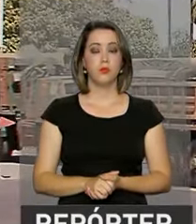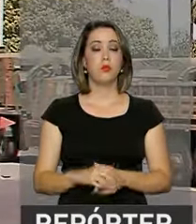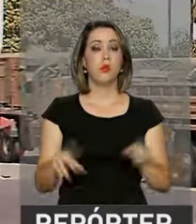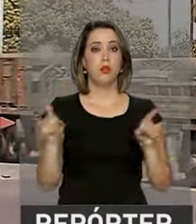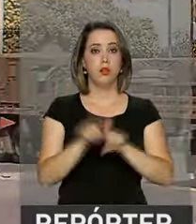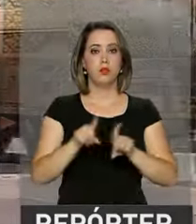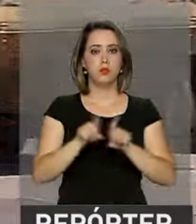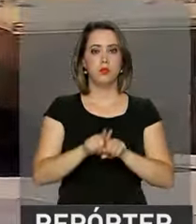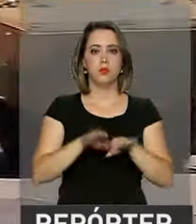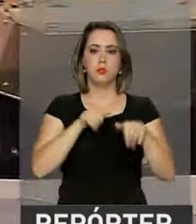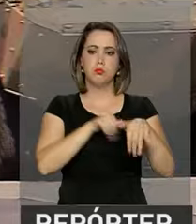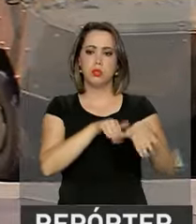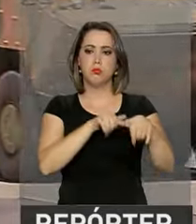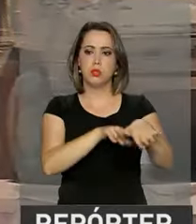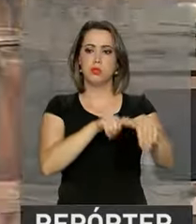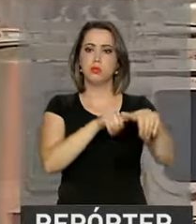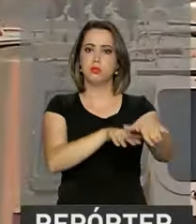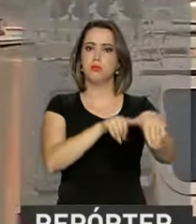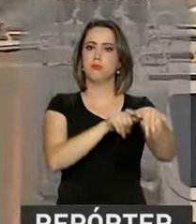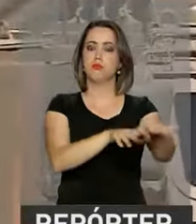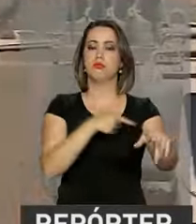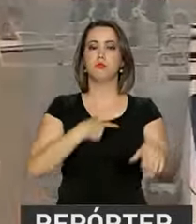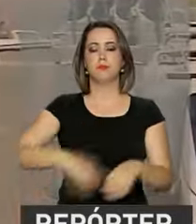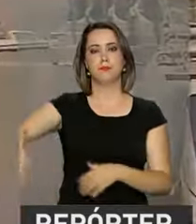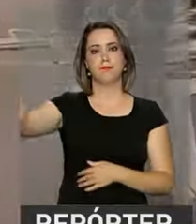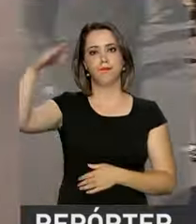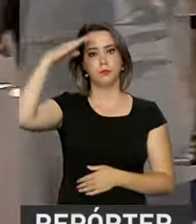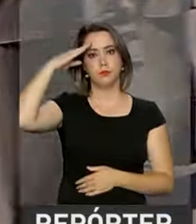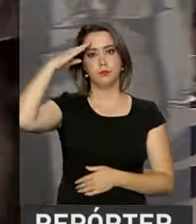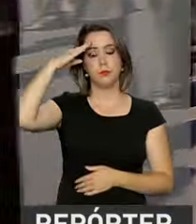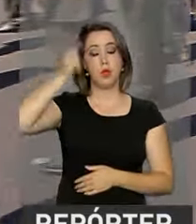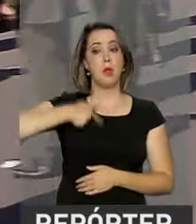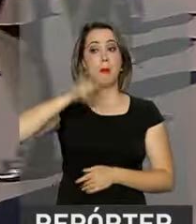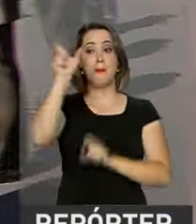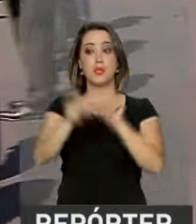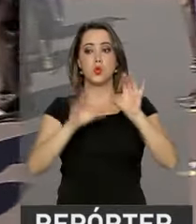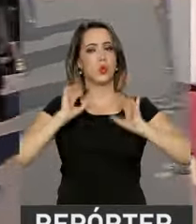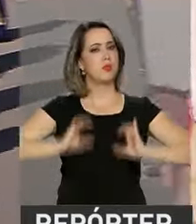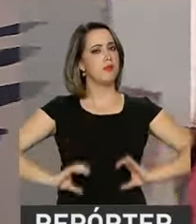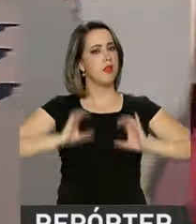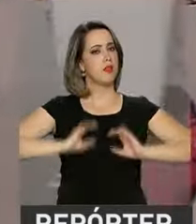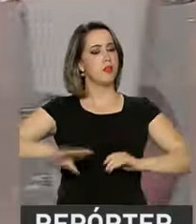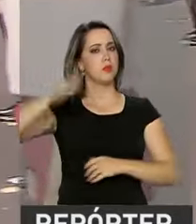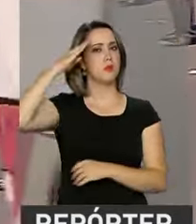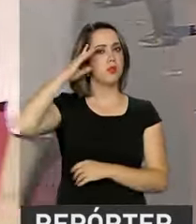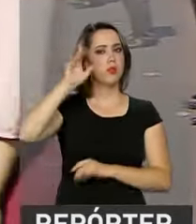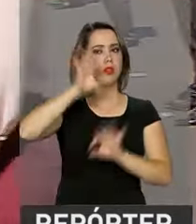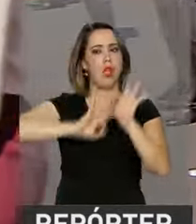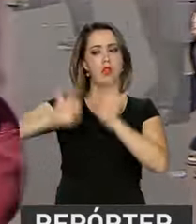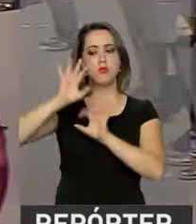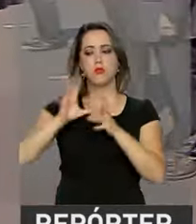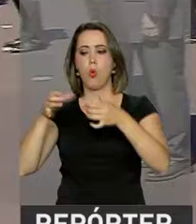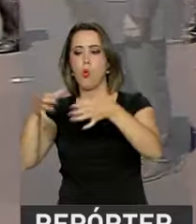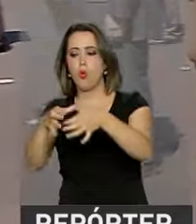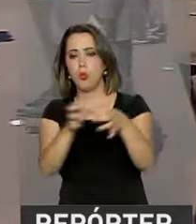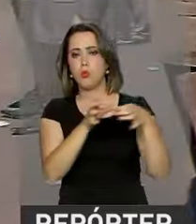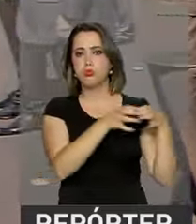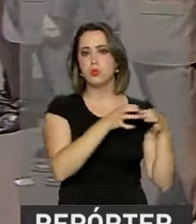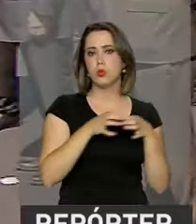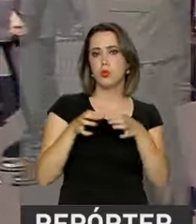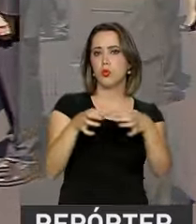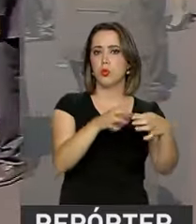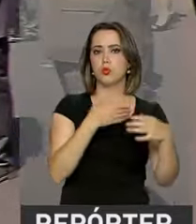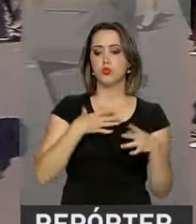Além de desfiles do aparato militar do Exército Brasileiro, cidadãos, militares, organizações e instituições